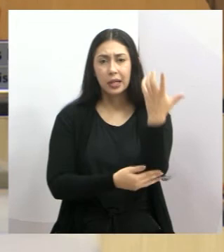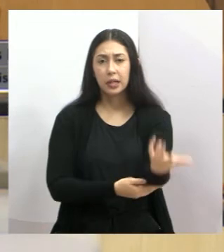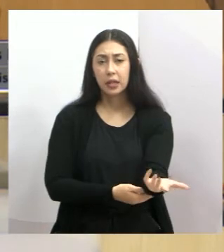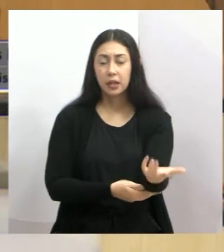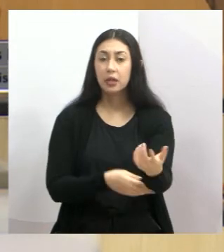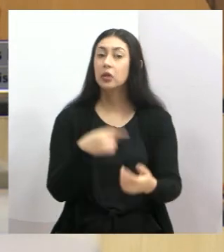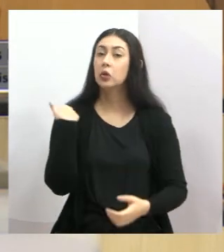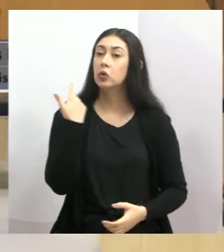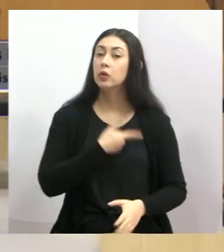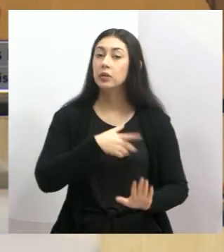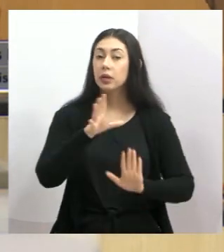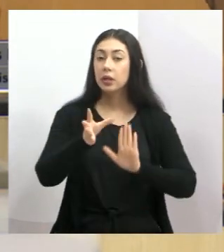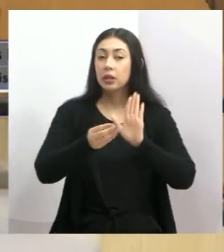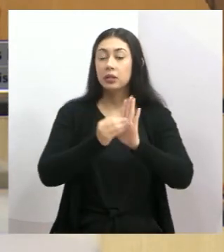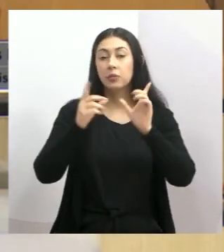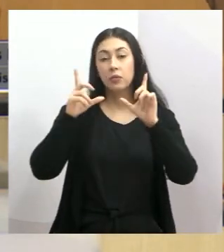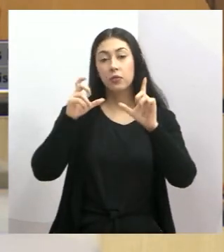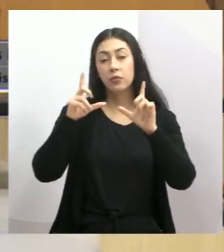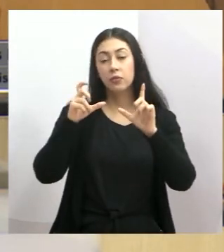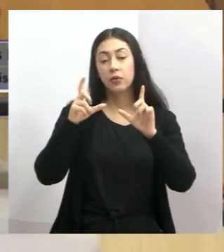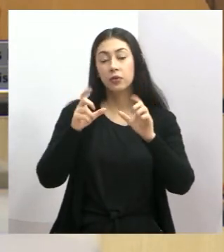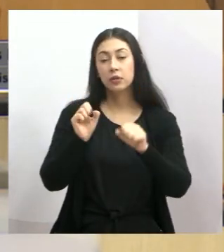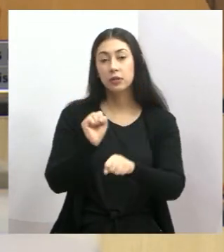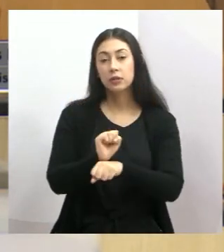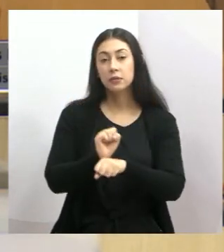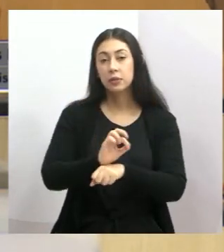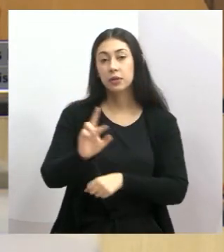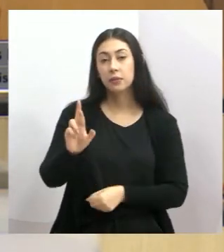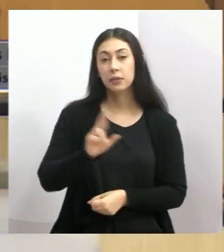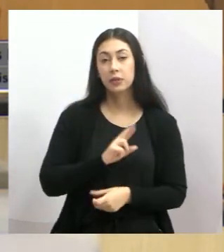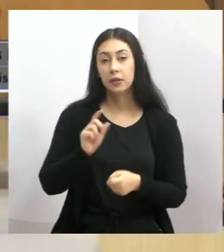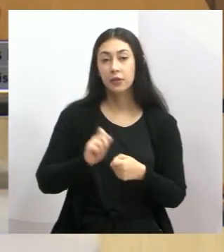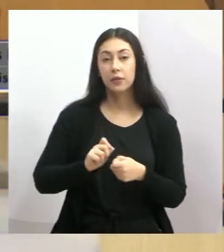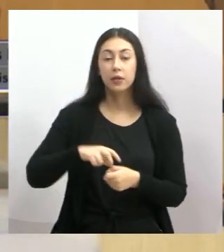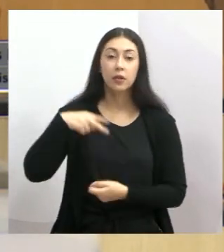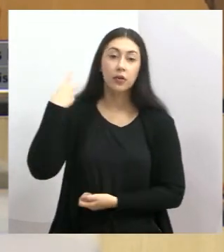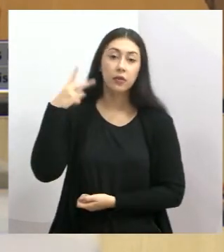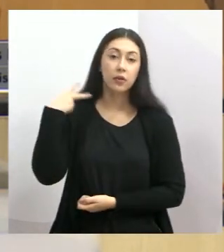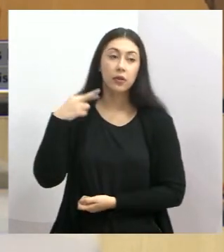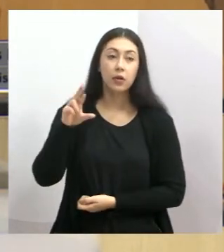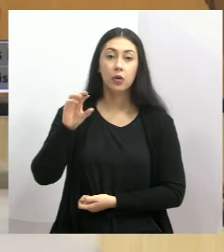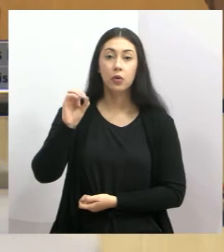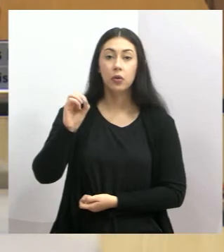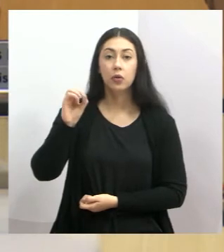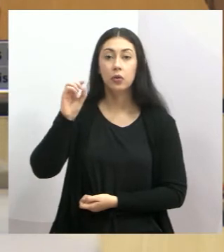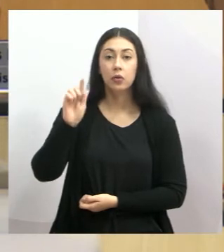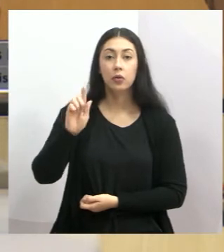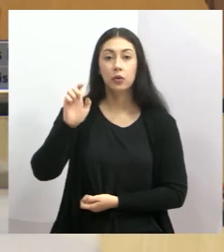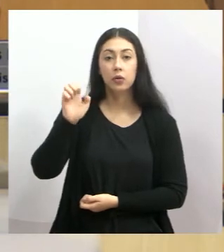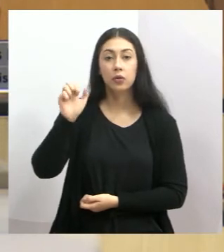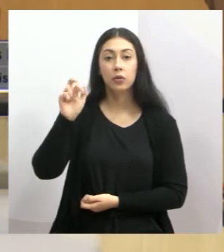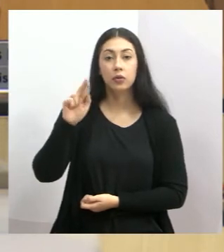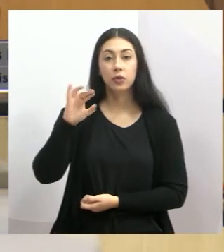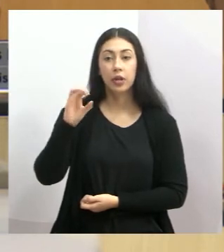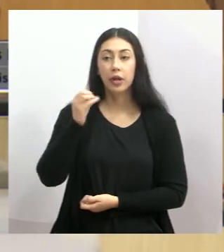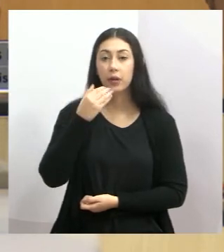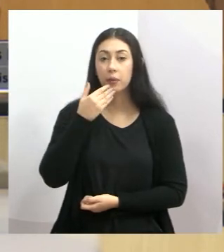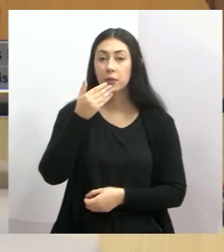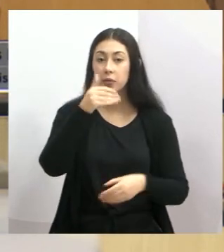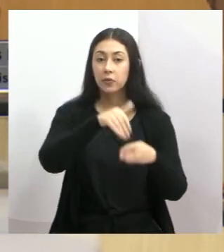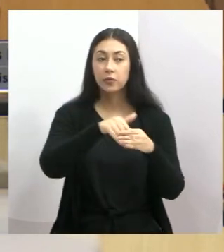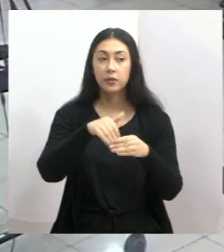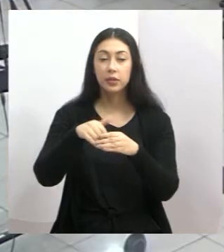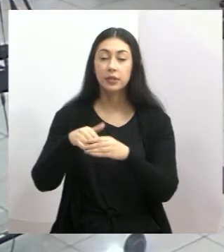foto e Aguardamos a manifestação autoria Vereador Rogério Timóteo foi pedido votação seu